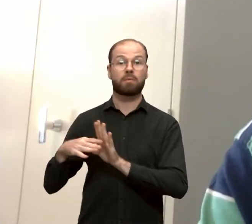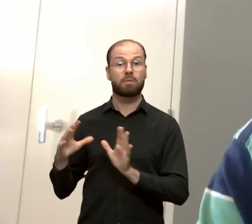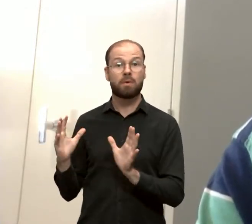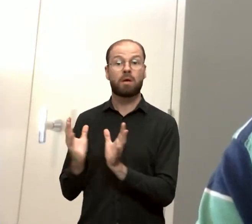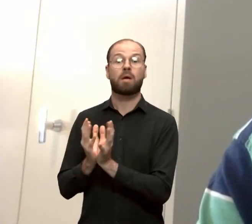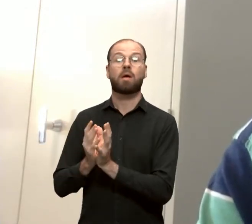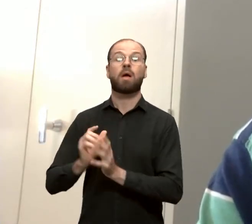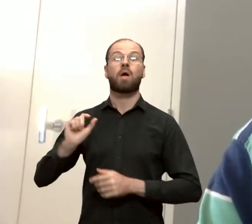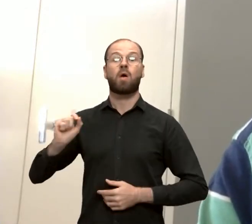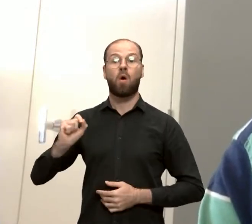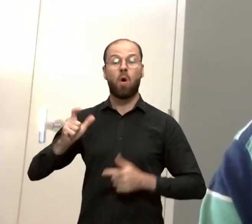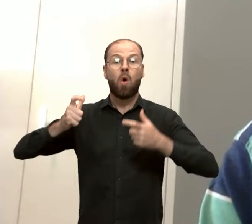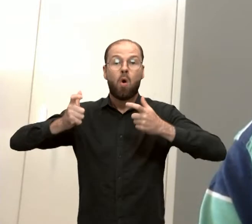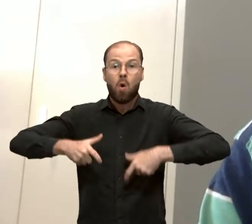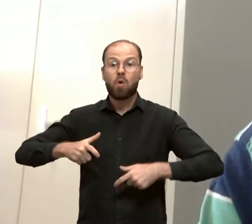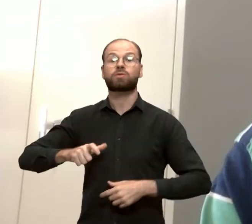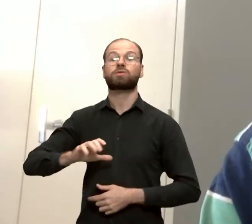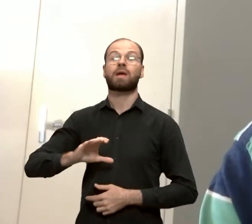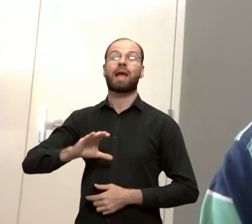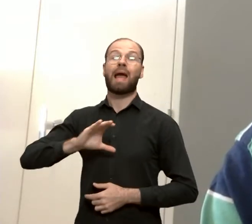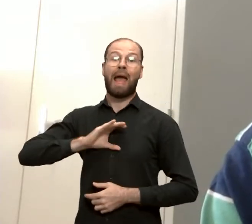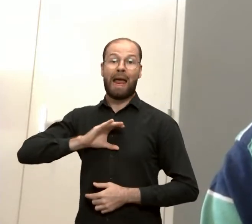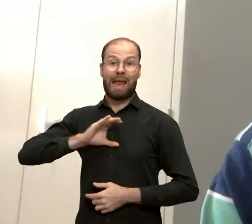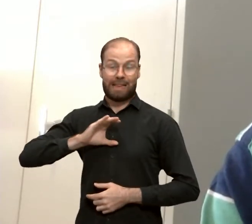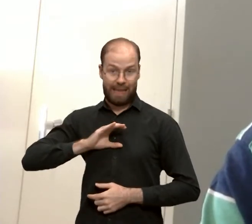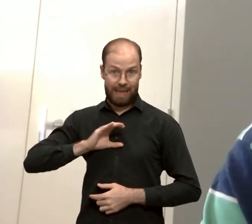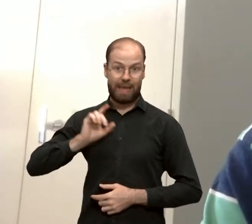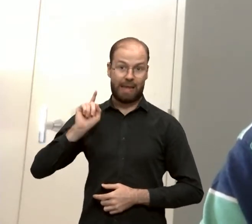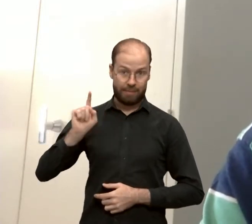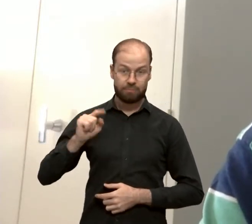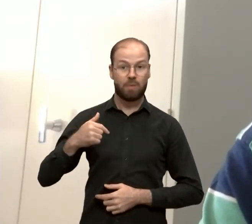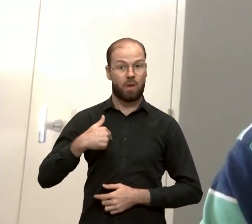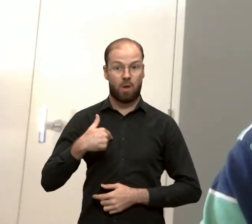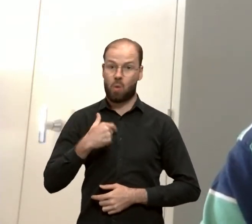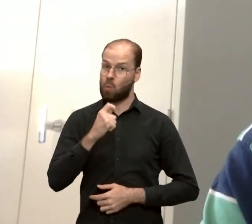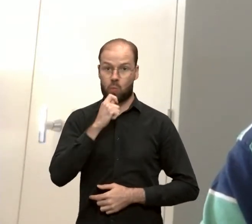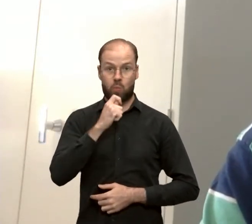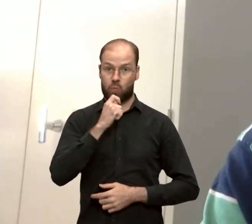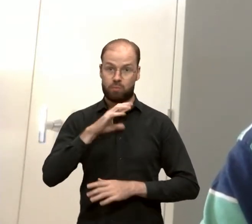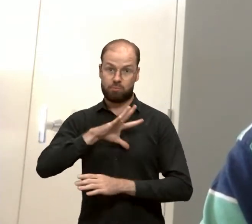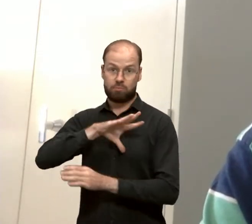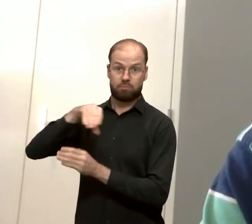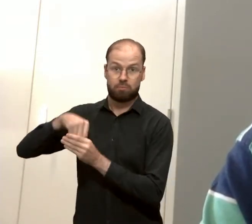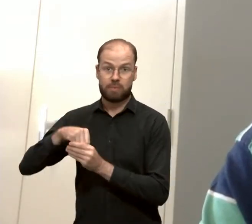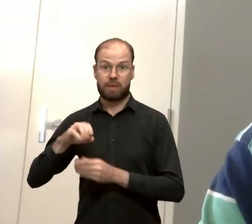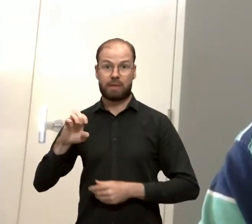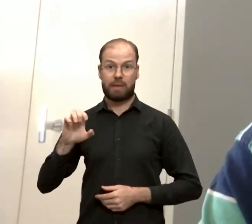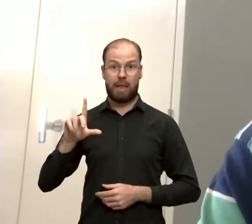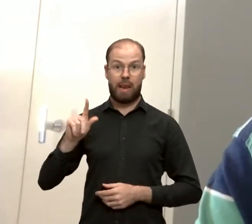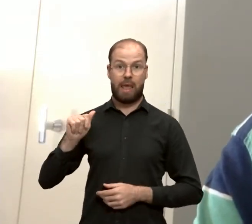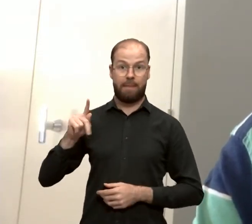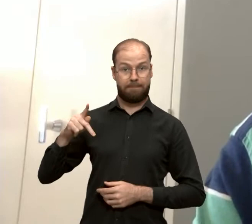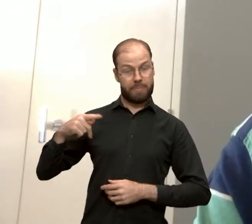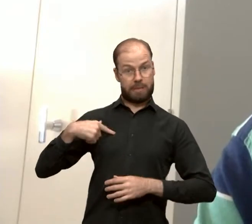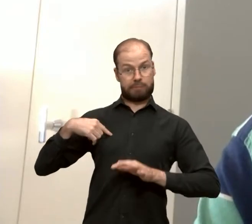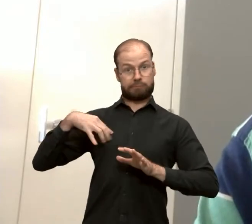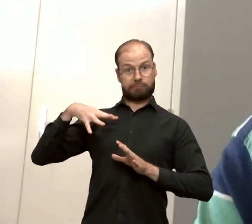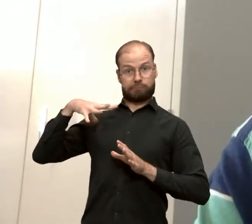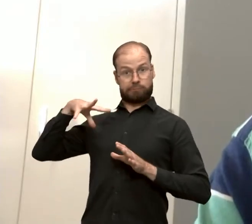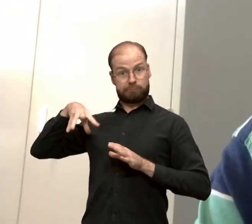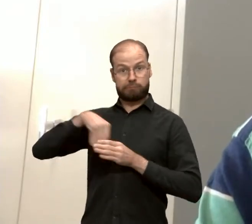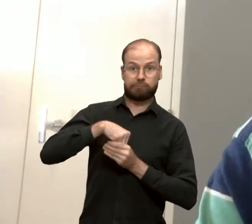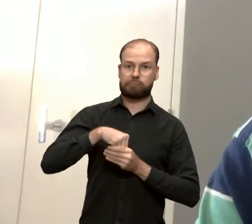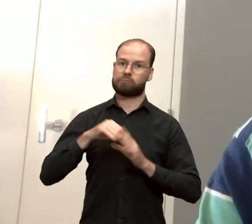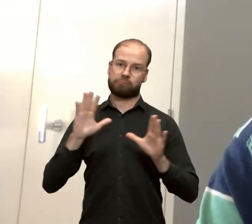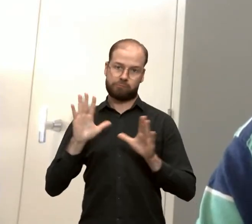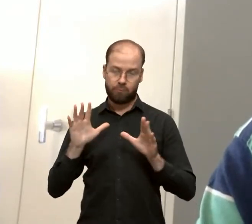verdade, eu não estou muito por dentro do ELAP, eu não estou muito ligado ao ELAP, mas